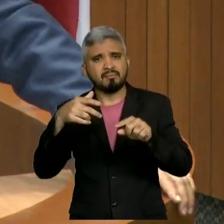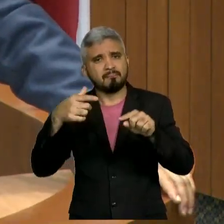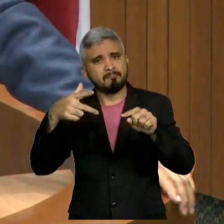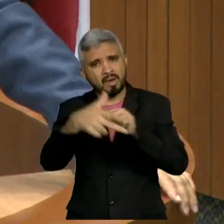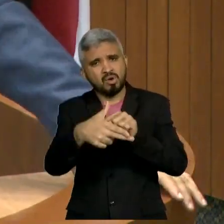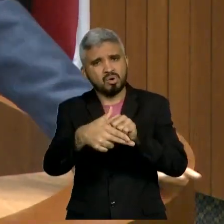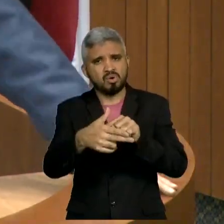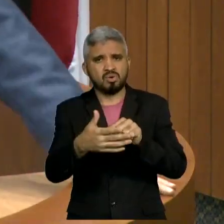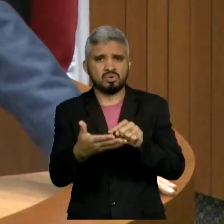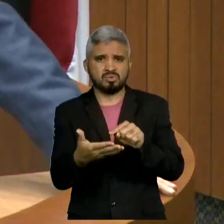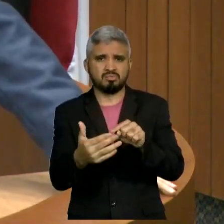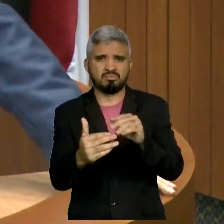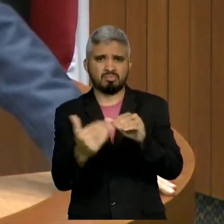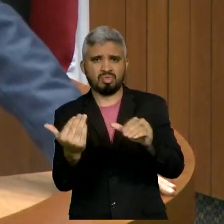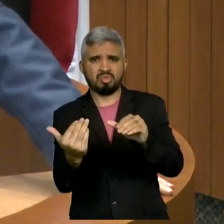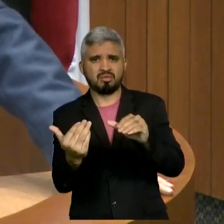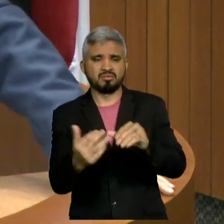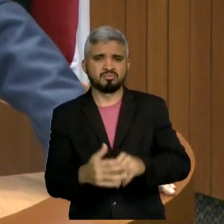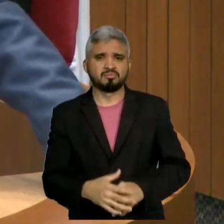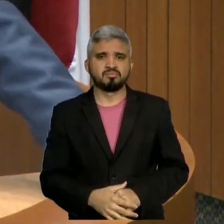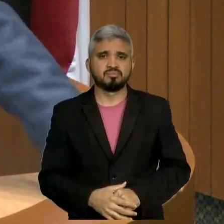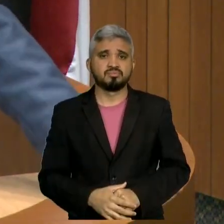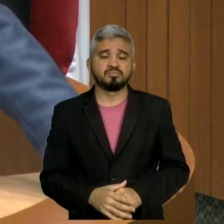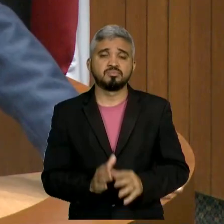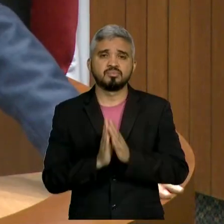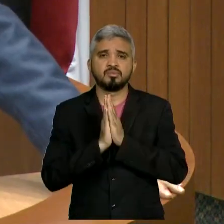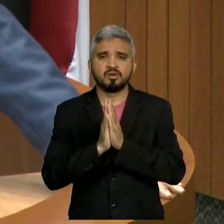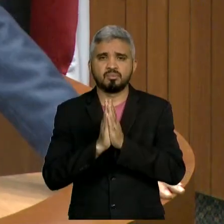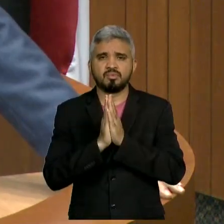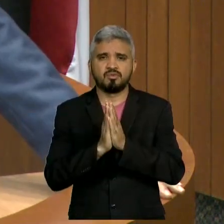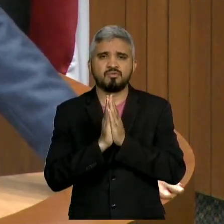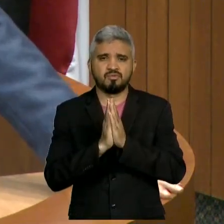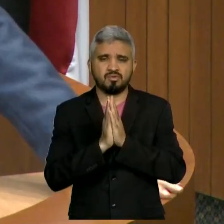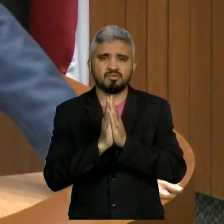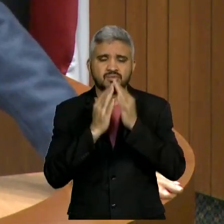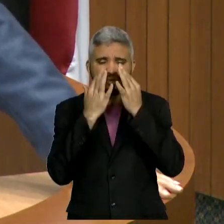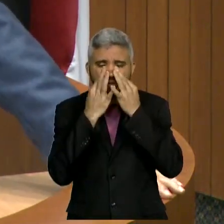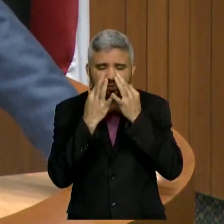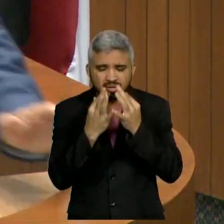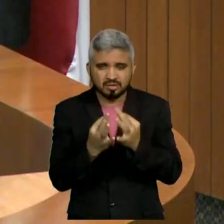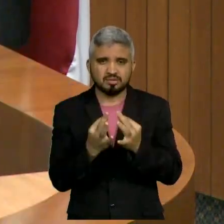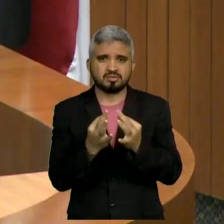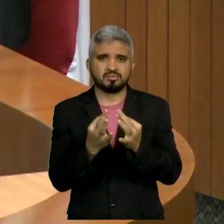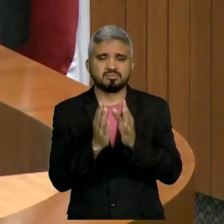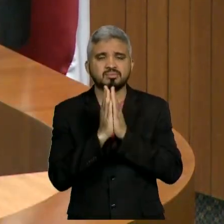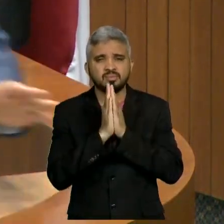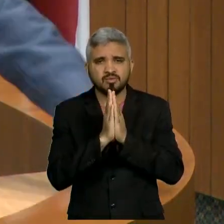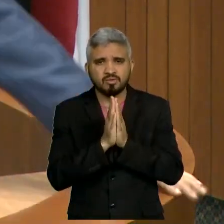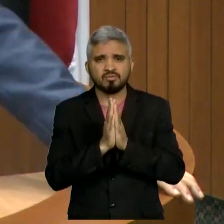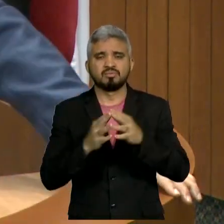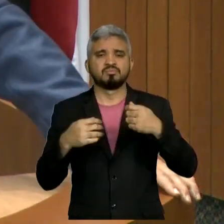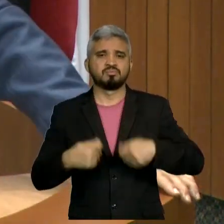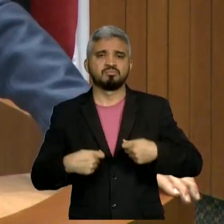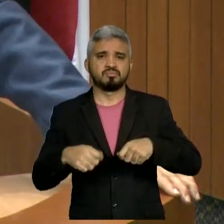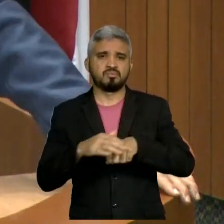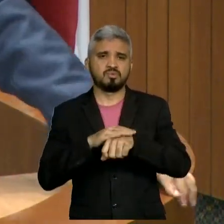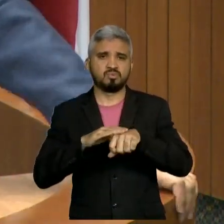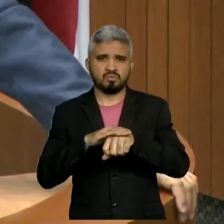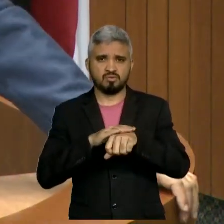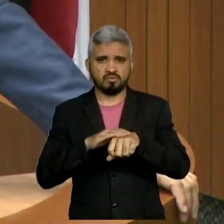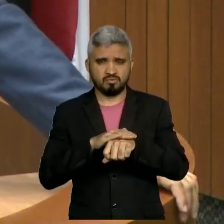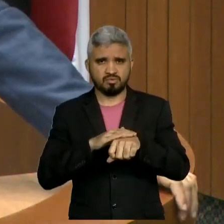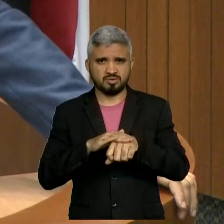municípios. Por isso, peço atenção especial, vamos dialogar, né, para que a gente possa, de fato,